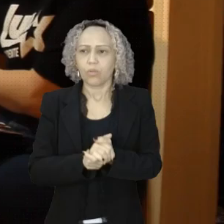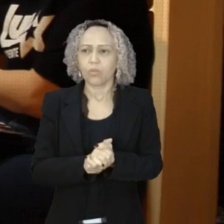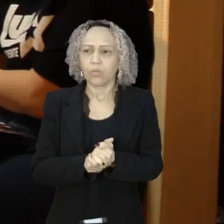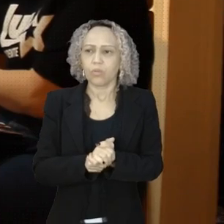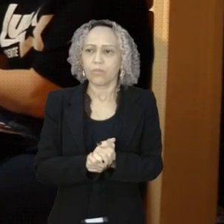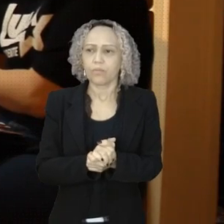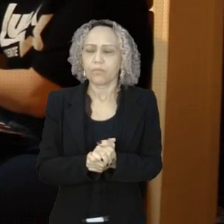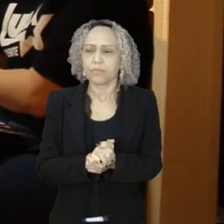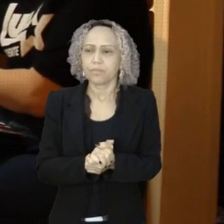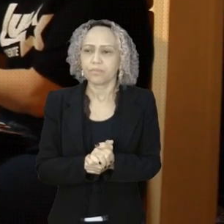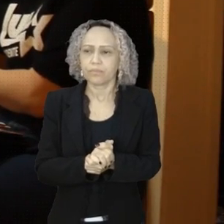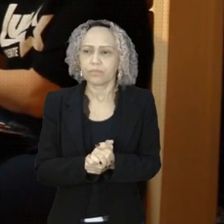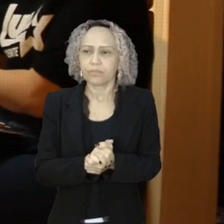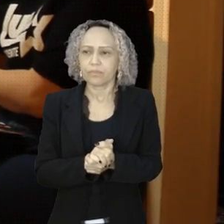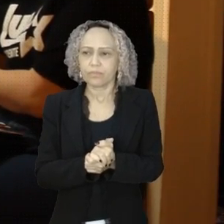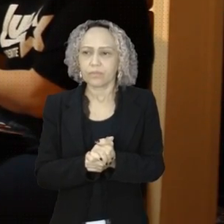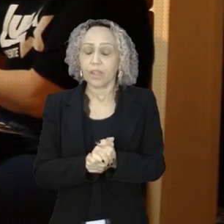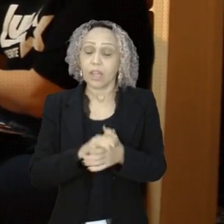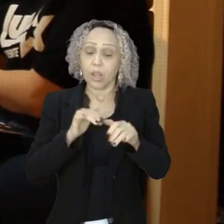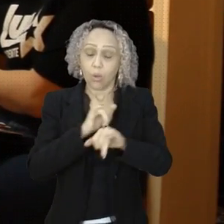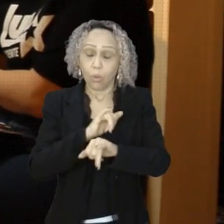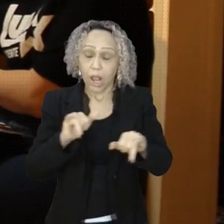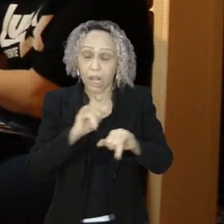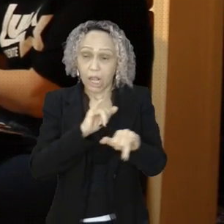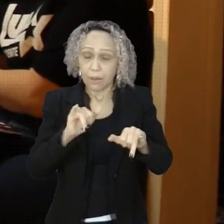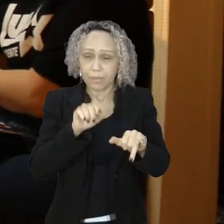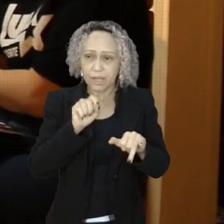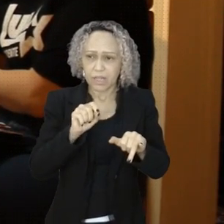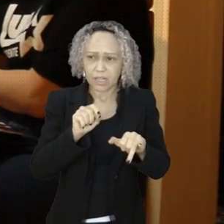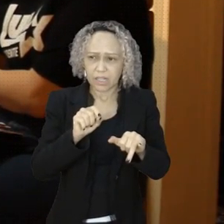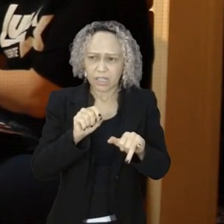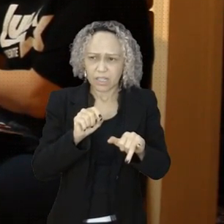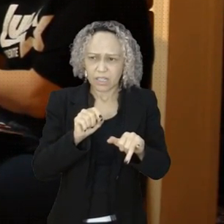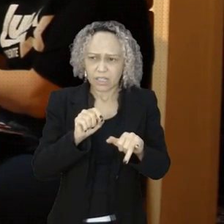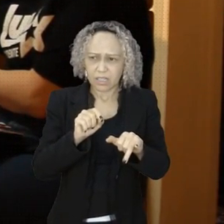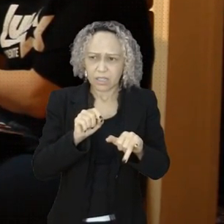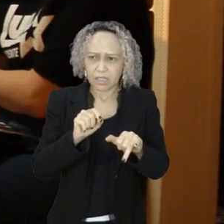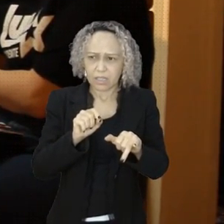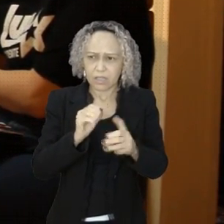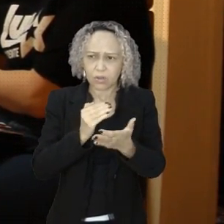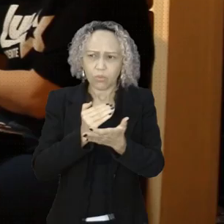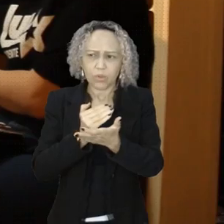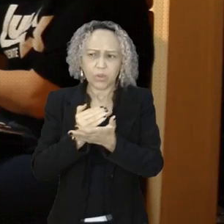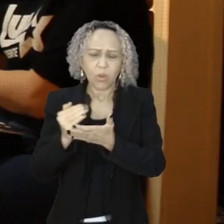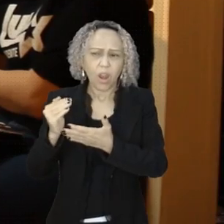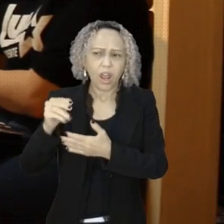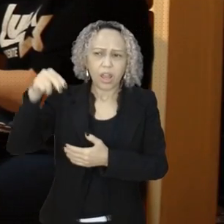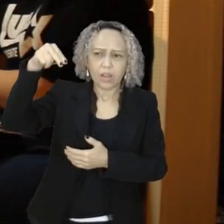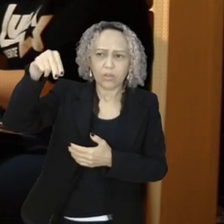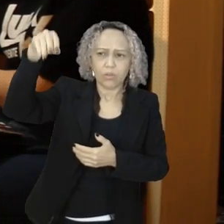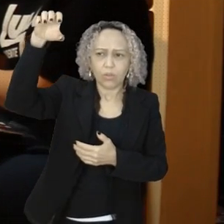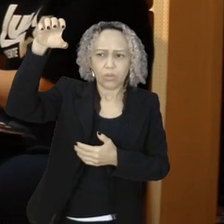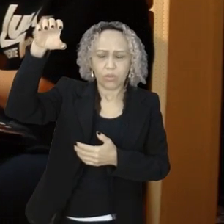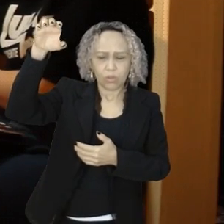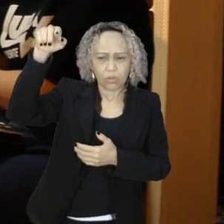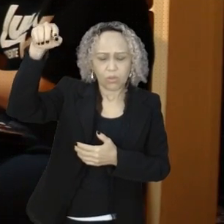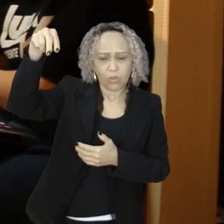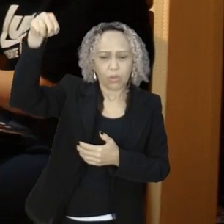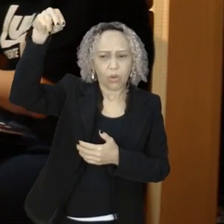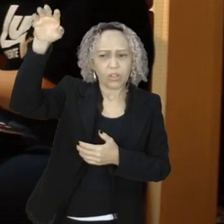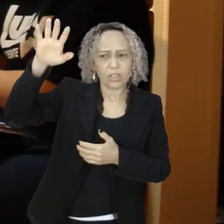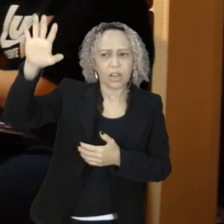Gratuitos, que essa era uma campanha que surgiu lá no norte do país, por um pensador